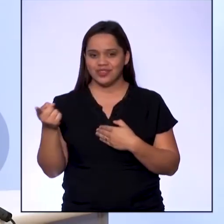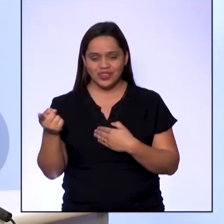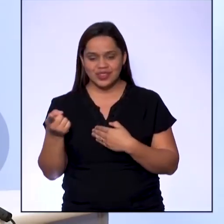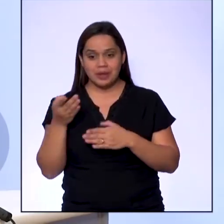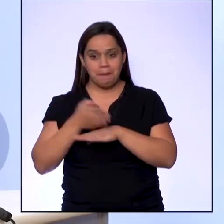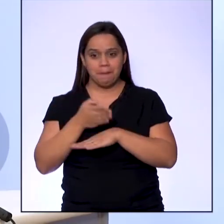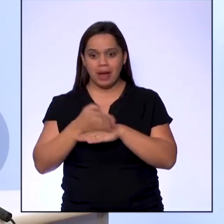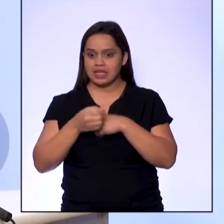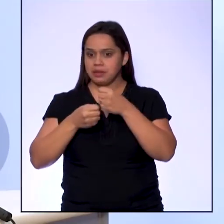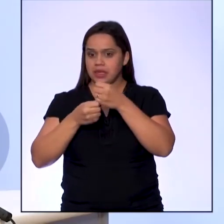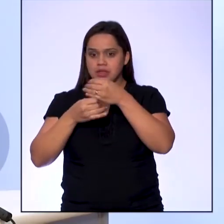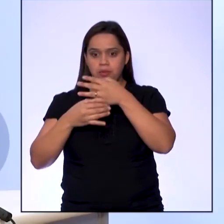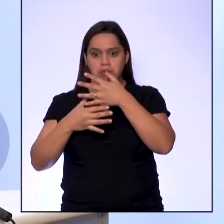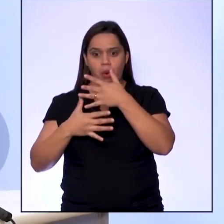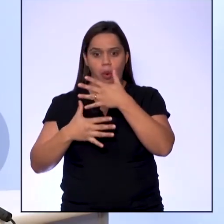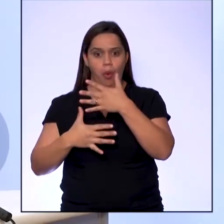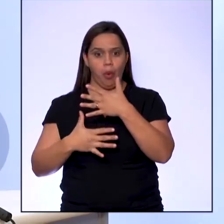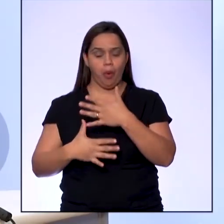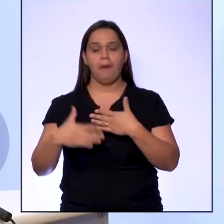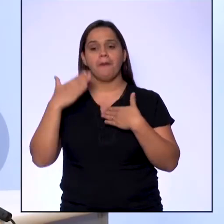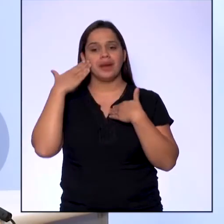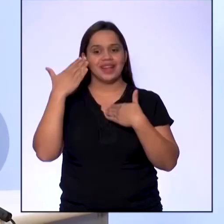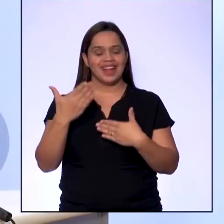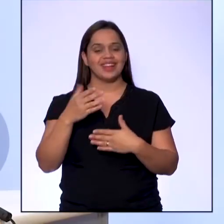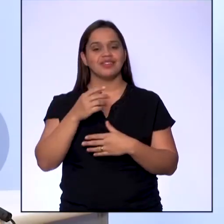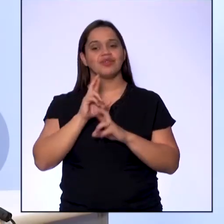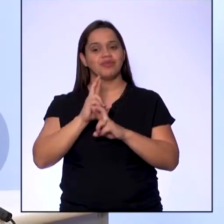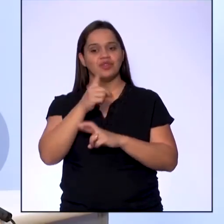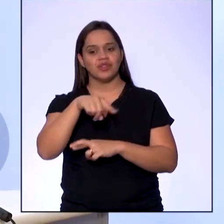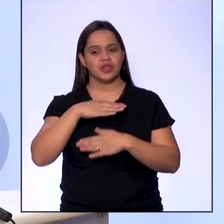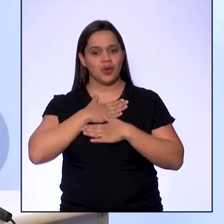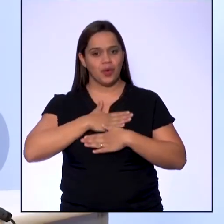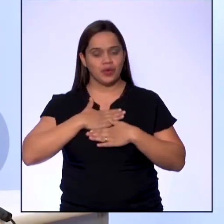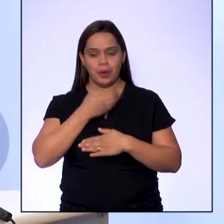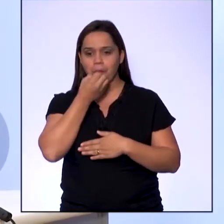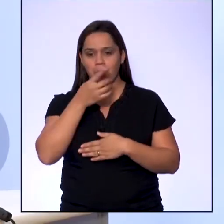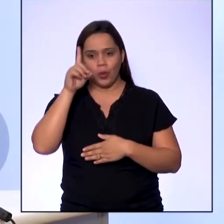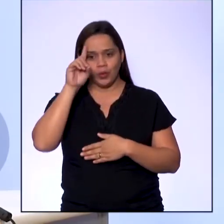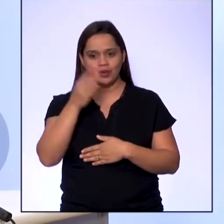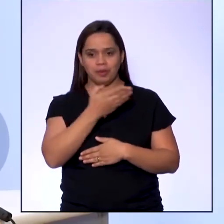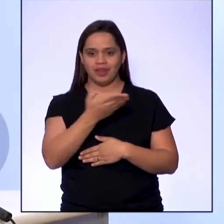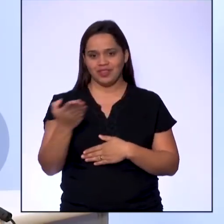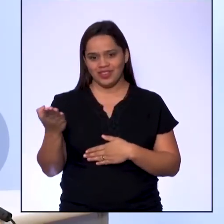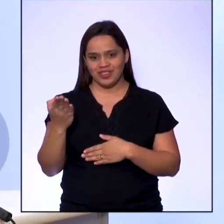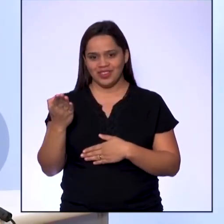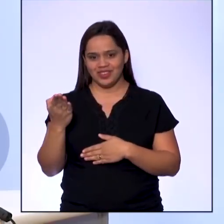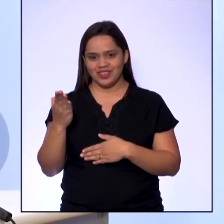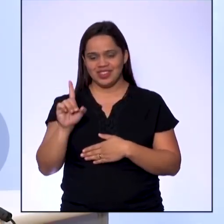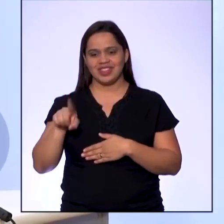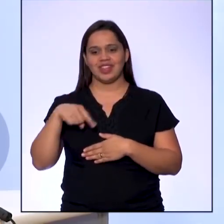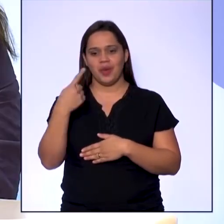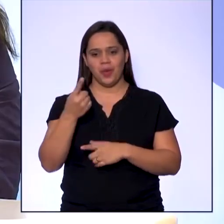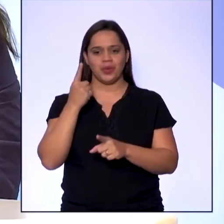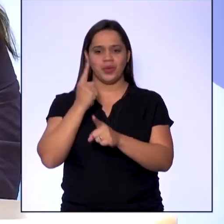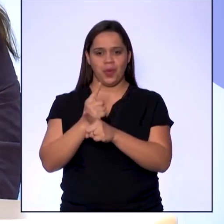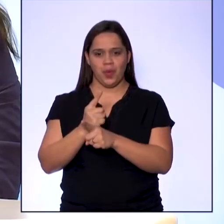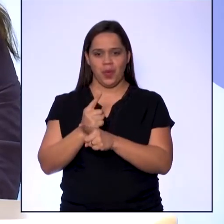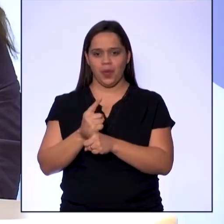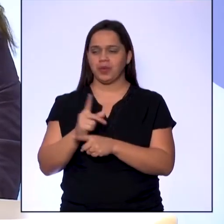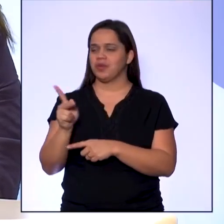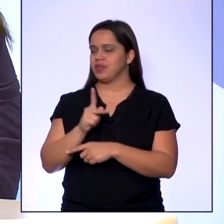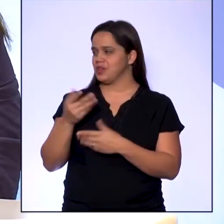Bom, pessoal, nós demos aí um tempo para vocês estarem respondendo. Nós vamos deixar no ar essa questão para vocês estarem respondendo. Na próxima aula